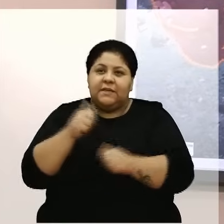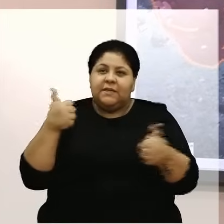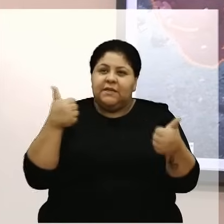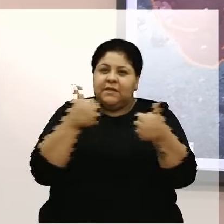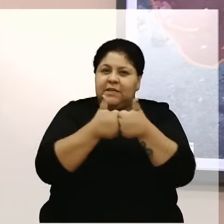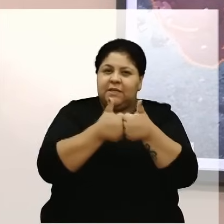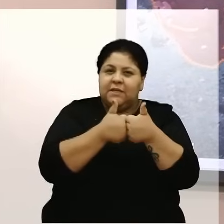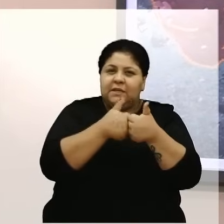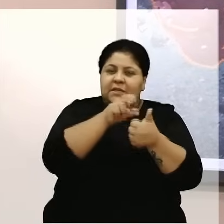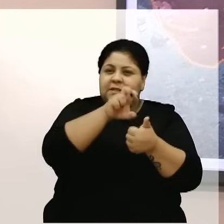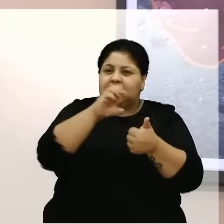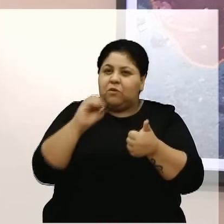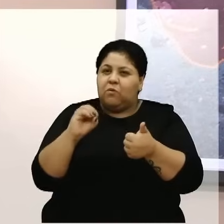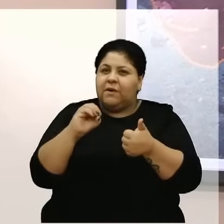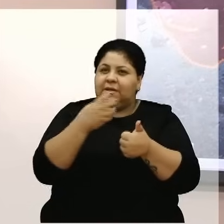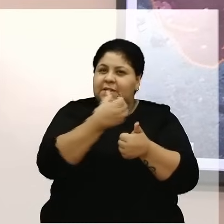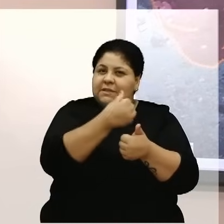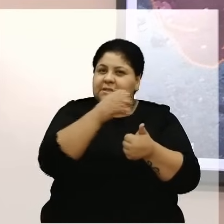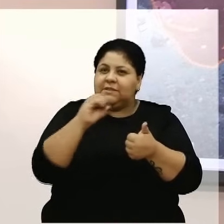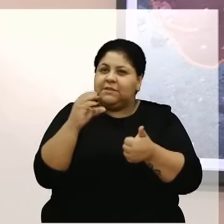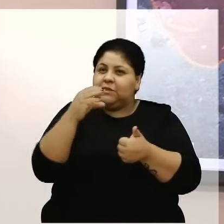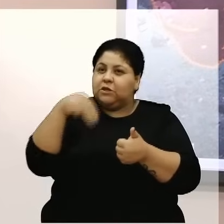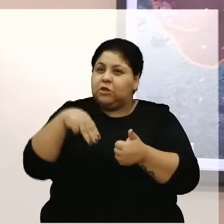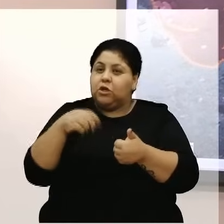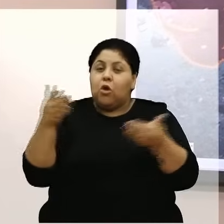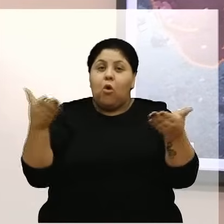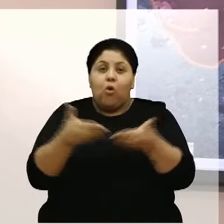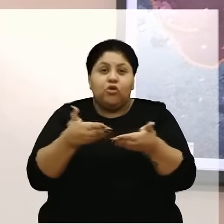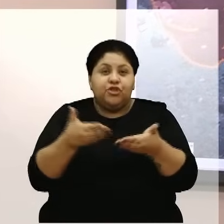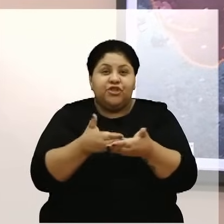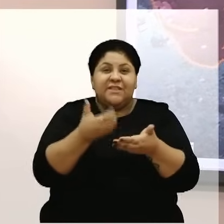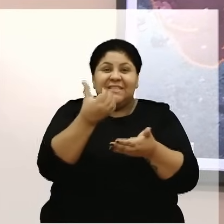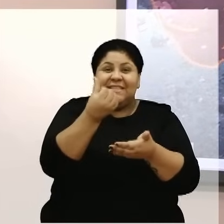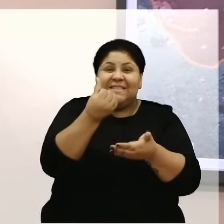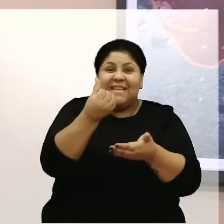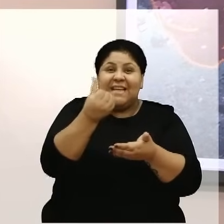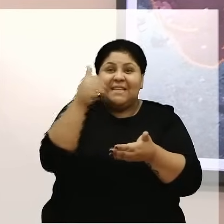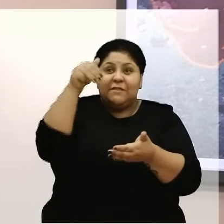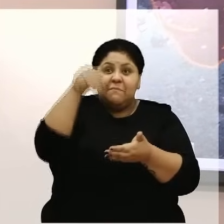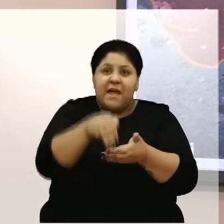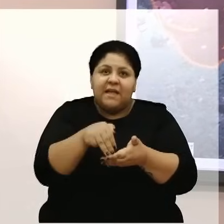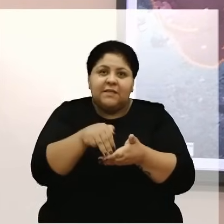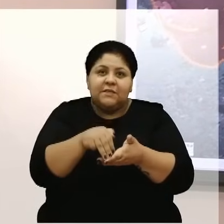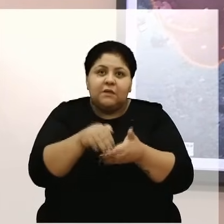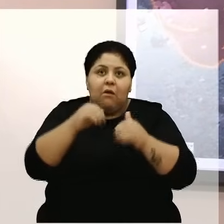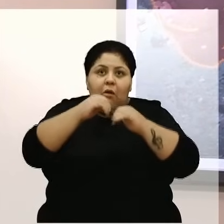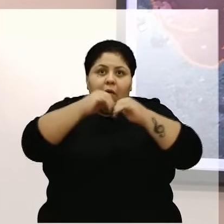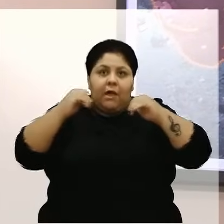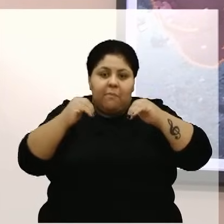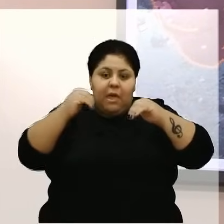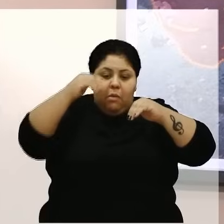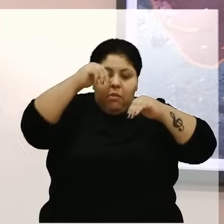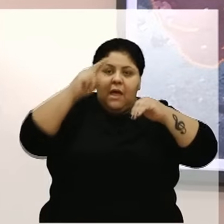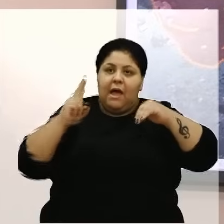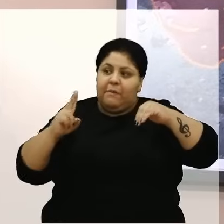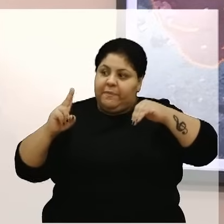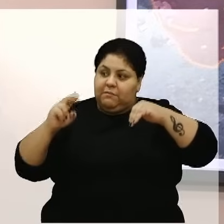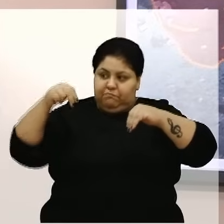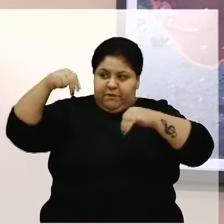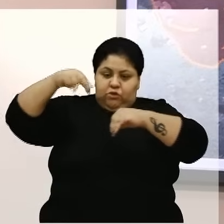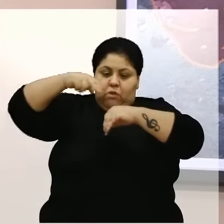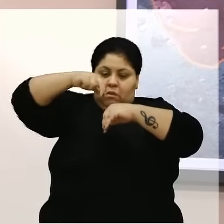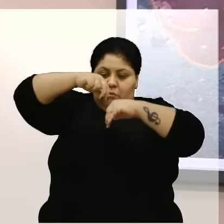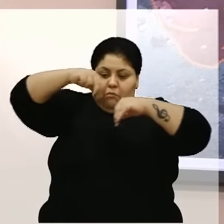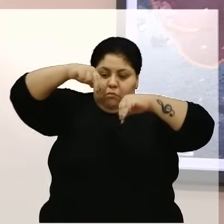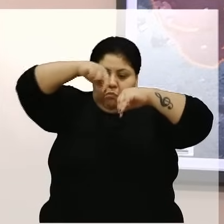60 centímetros. Algumas delas hoje já têm 6 metros. Se tu tentar caminhar, tu cai na fenda. Então é um perigo até transitar nela.